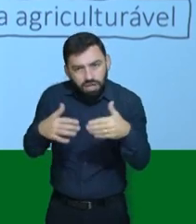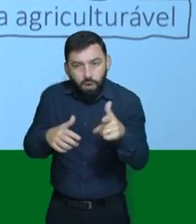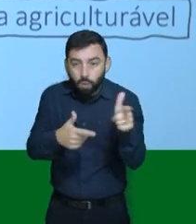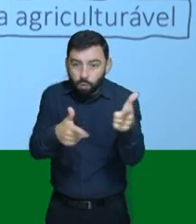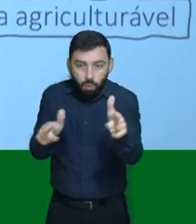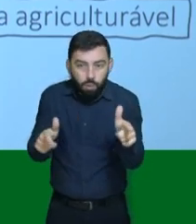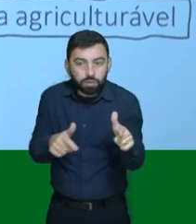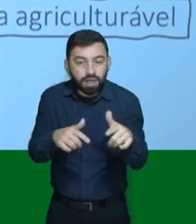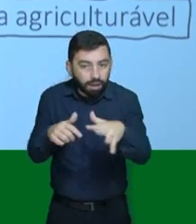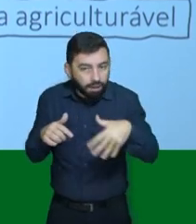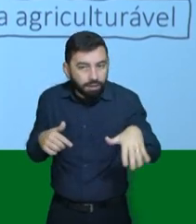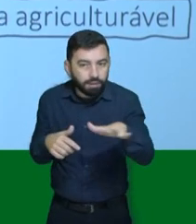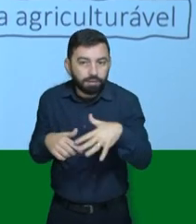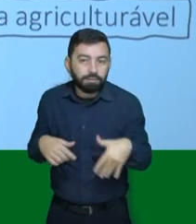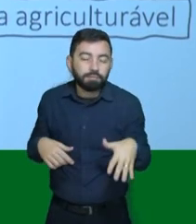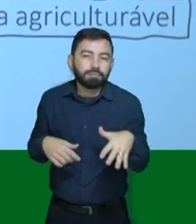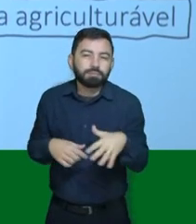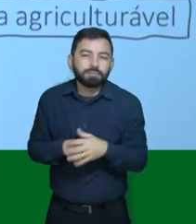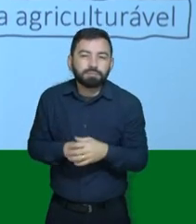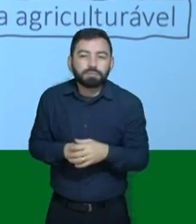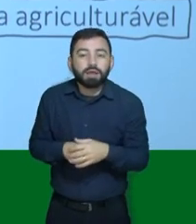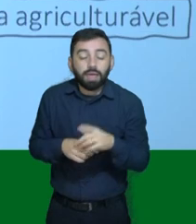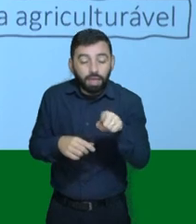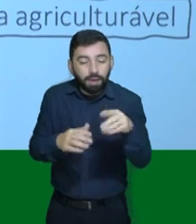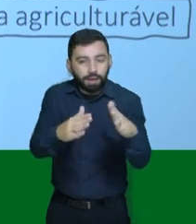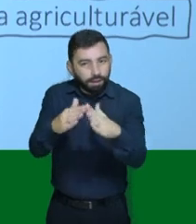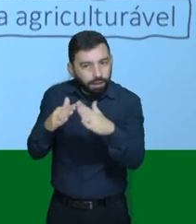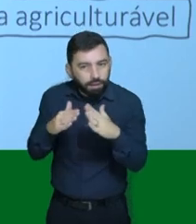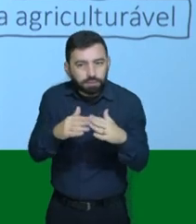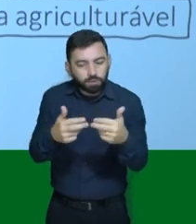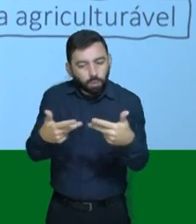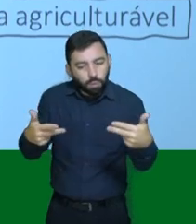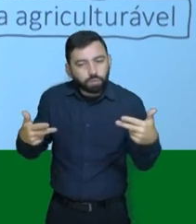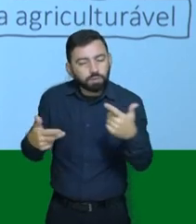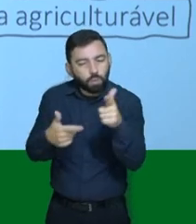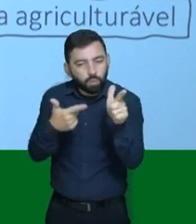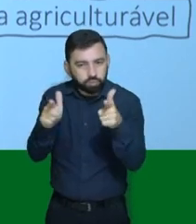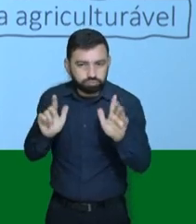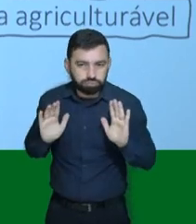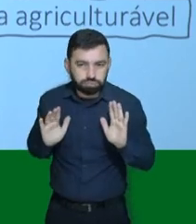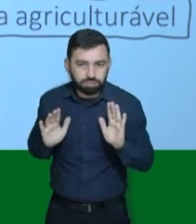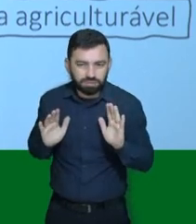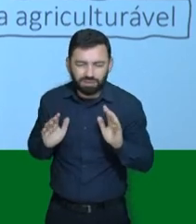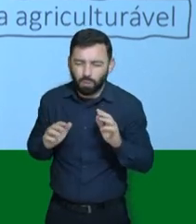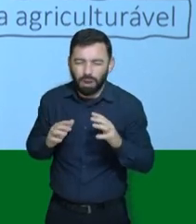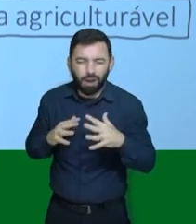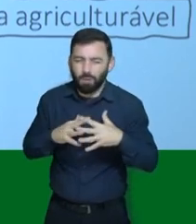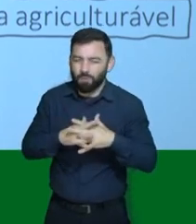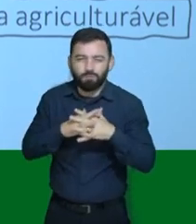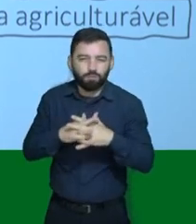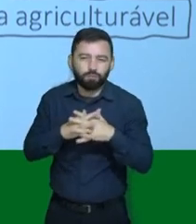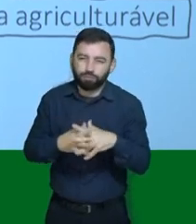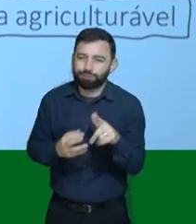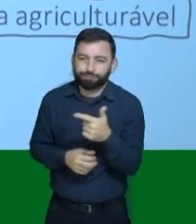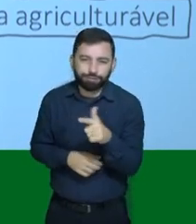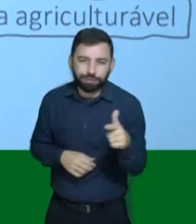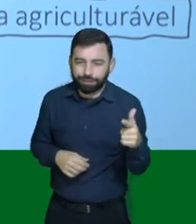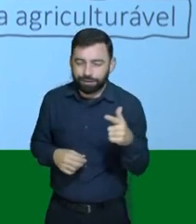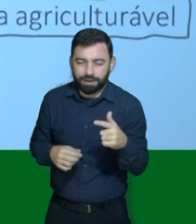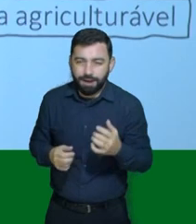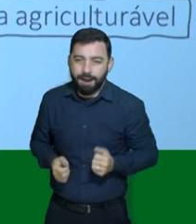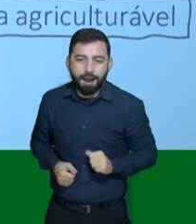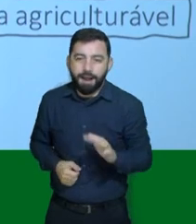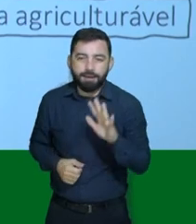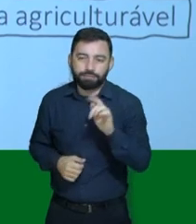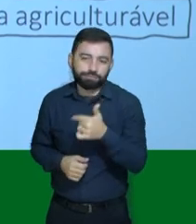de outras áreas para, então, moradias e outras coisas. Né? Então, não é tão complicado assim, não é tão